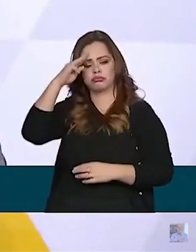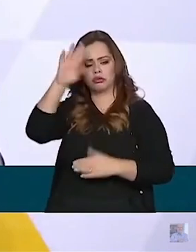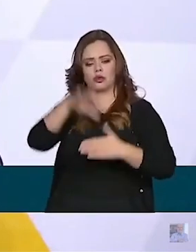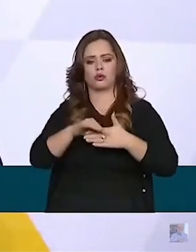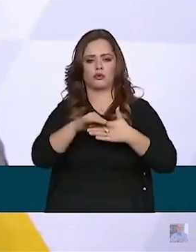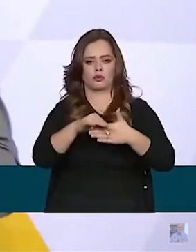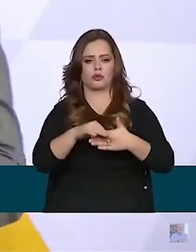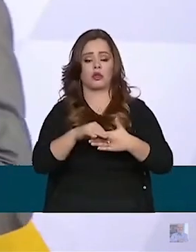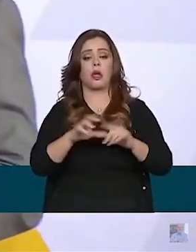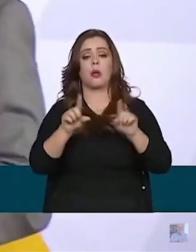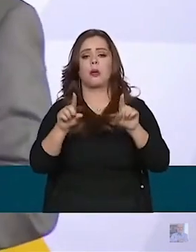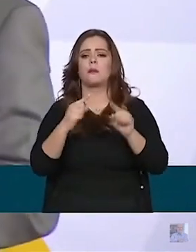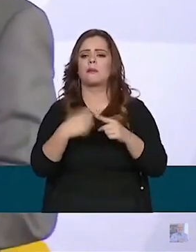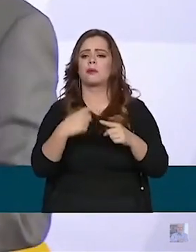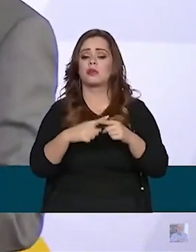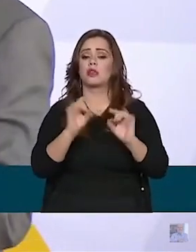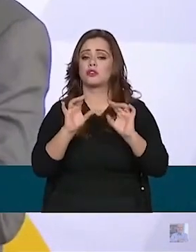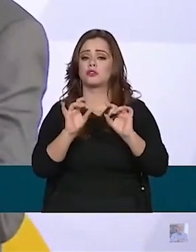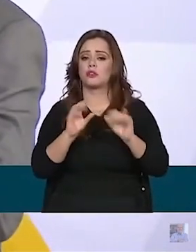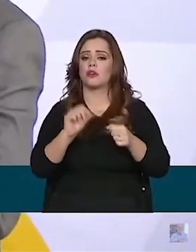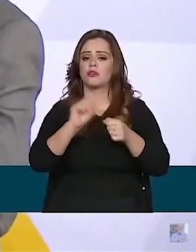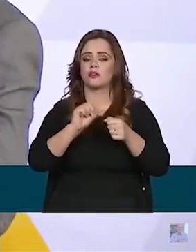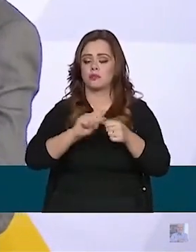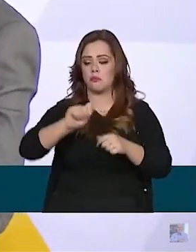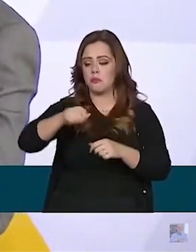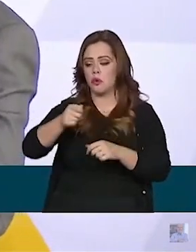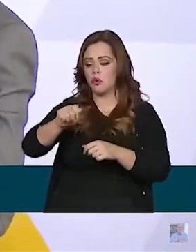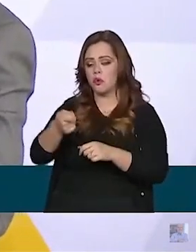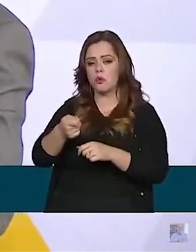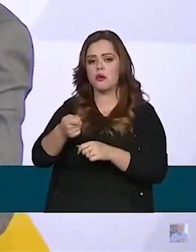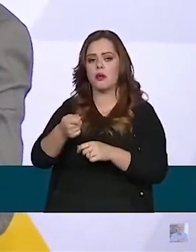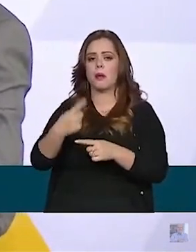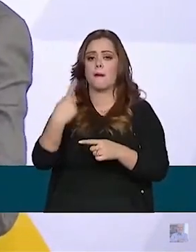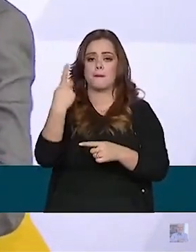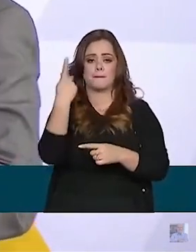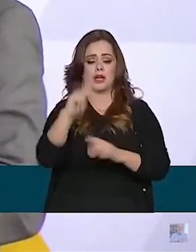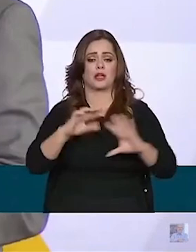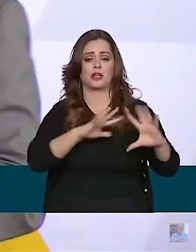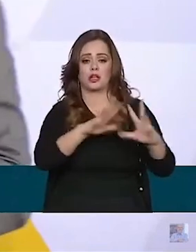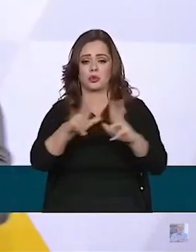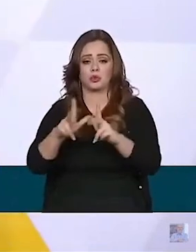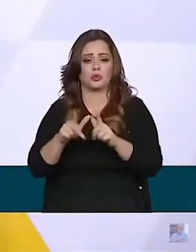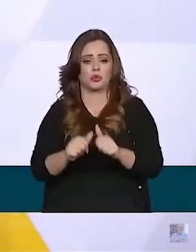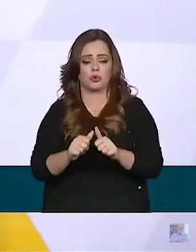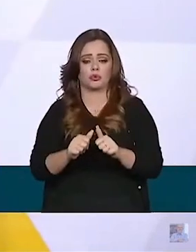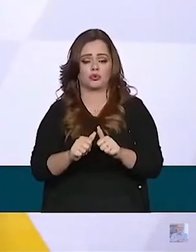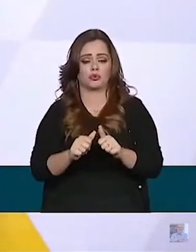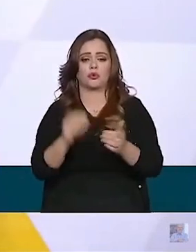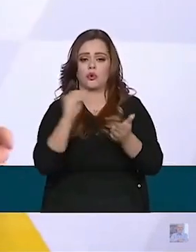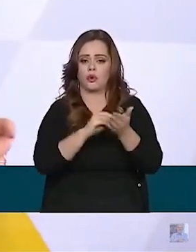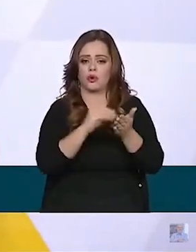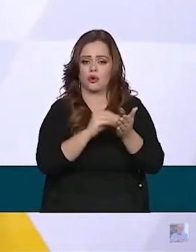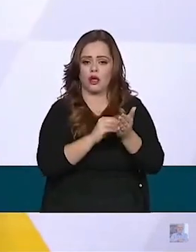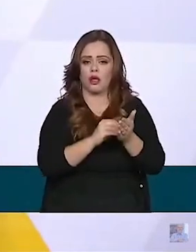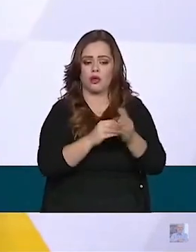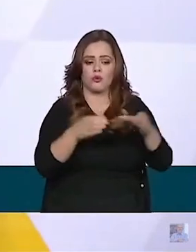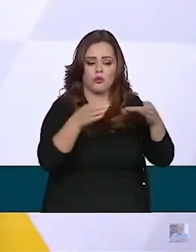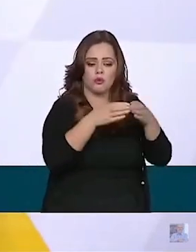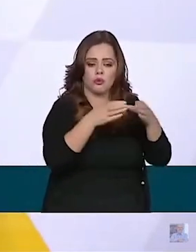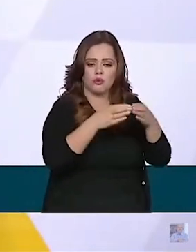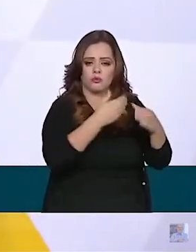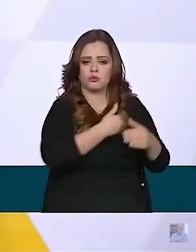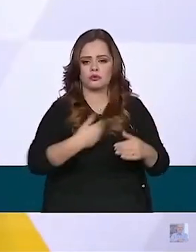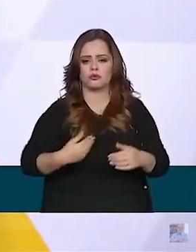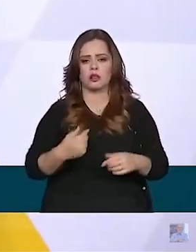gabinete, porque só foi rodada a chave para que os companheiros ministros e ministras montassem o governo, sabe,